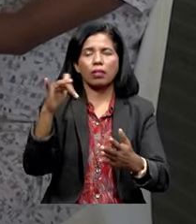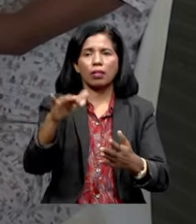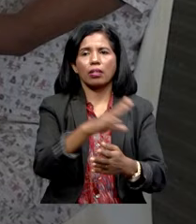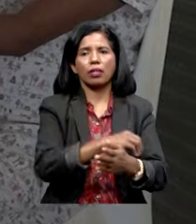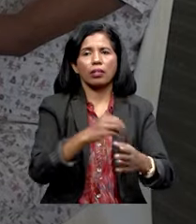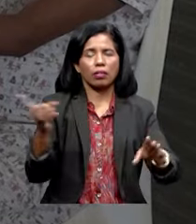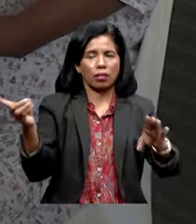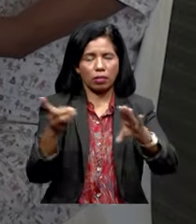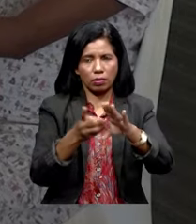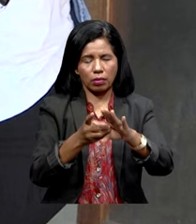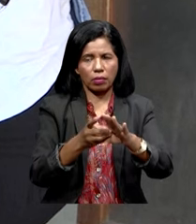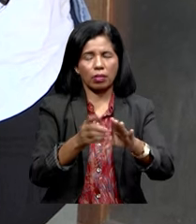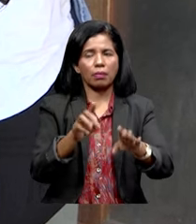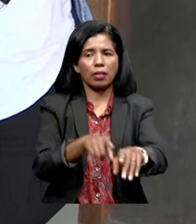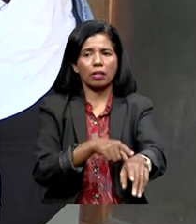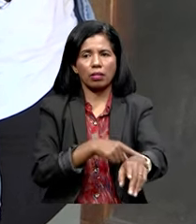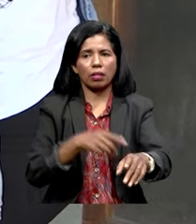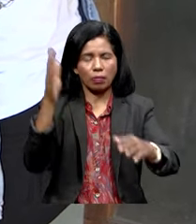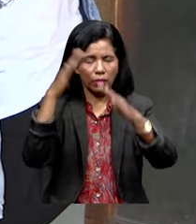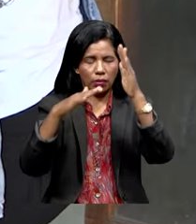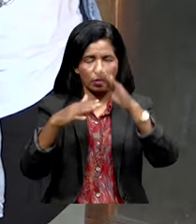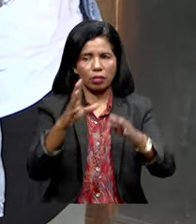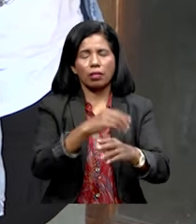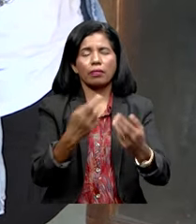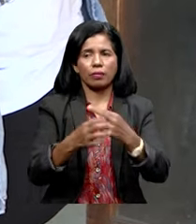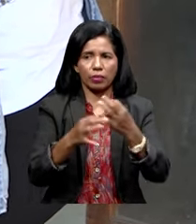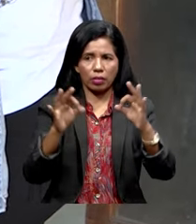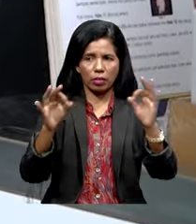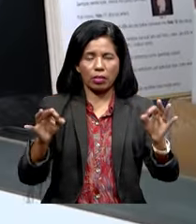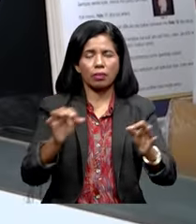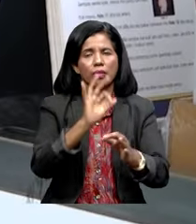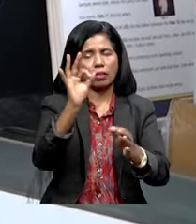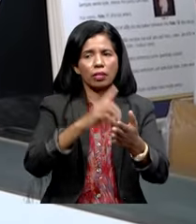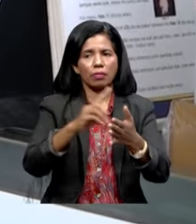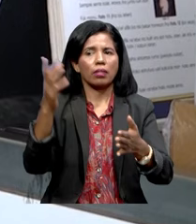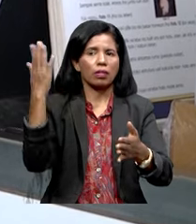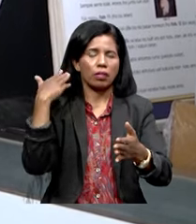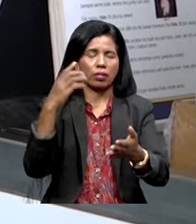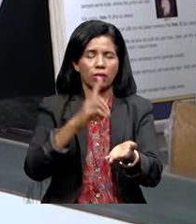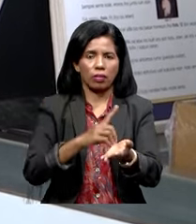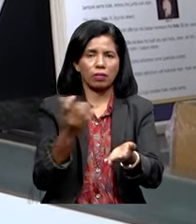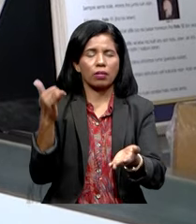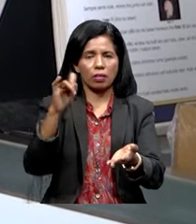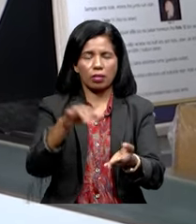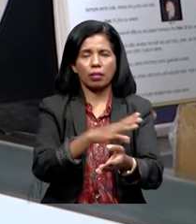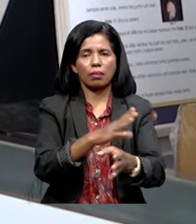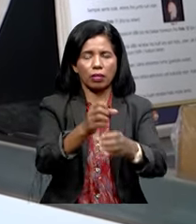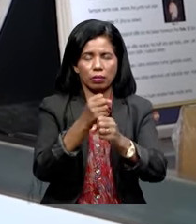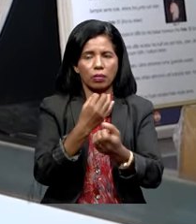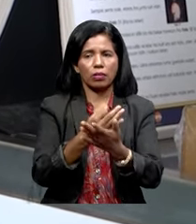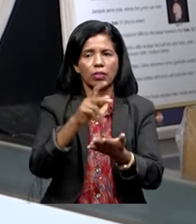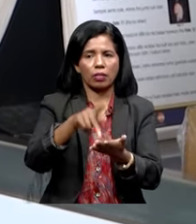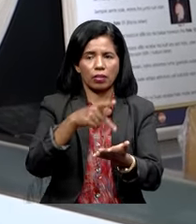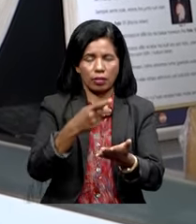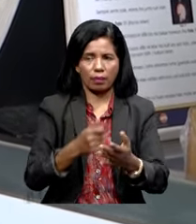batrata documento ne belau cleur, mas be problema né resolvido ona tamba ia sexta semana coto pessoal saúde sirane Simona salario.